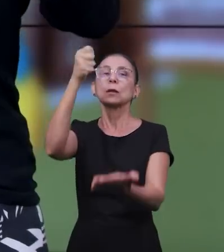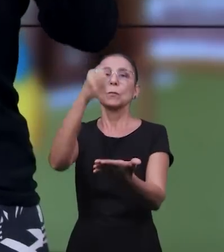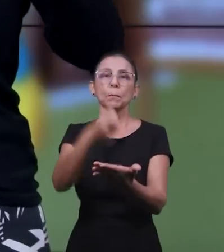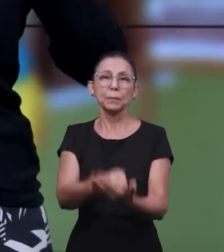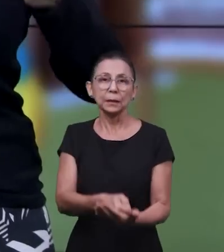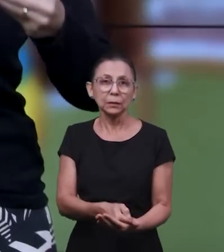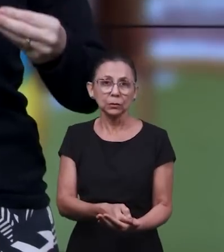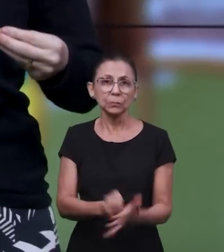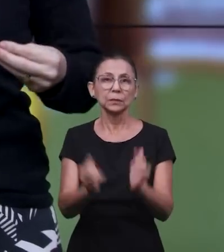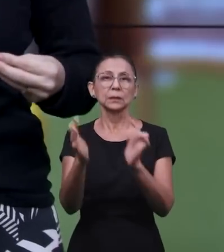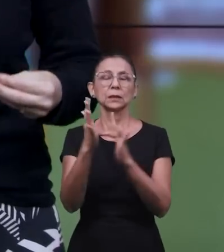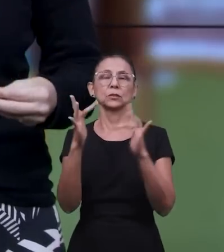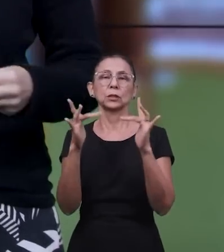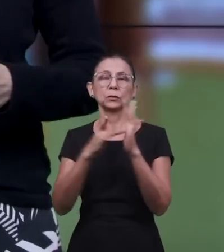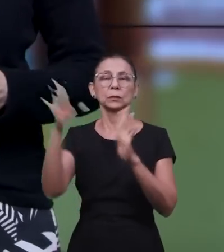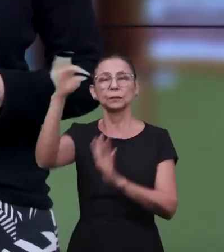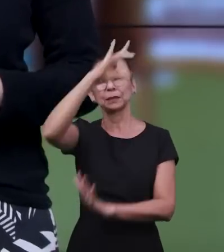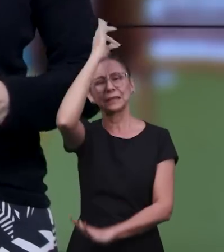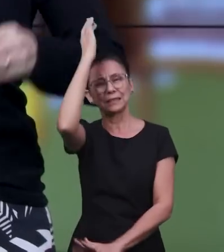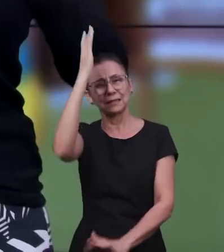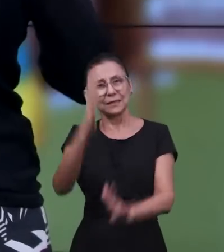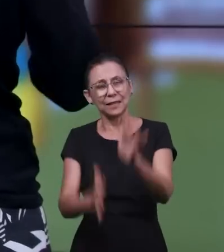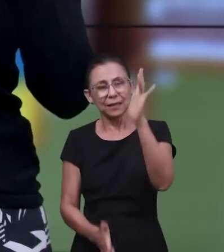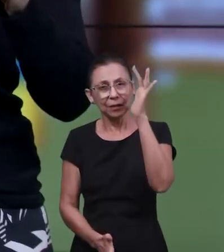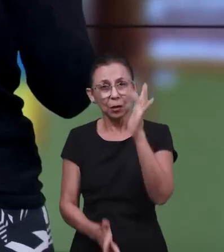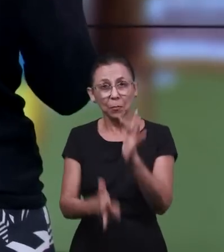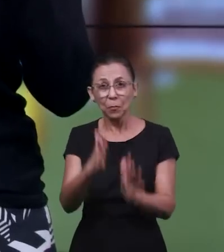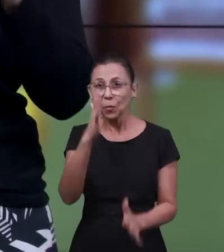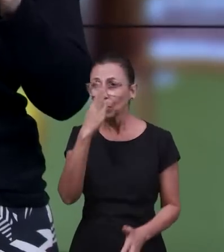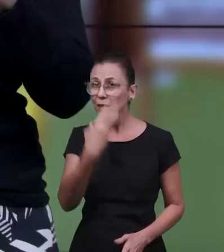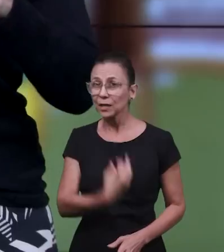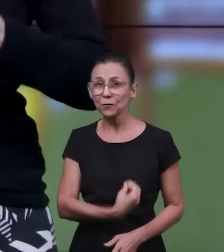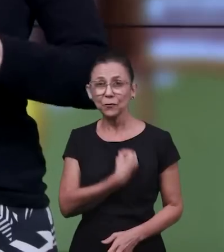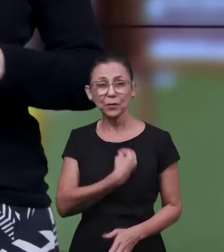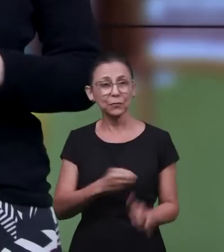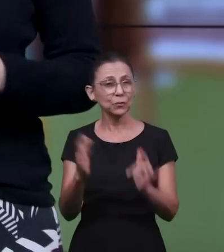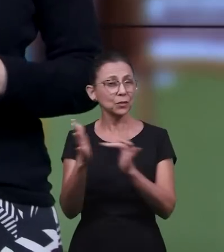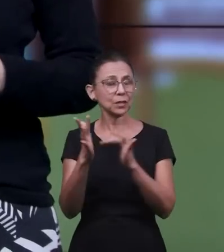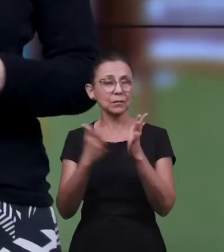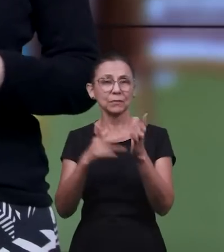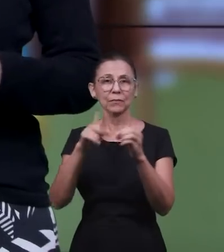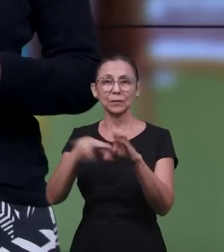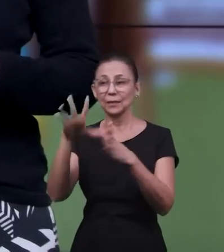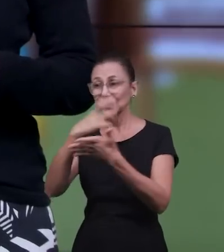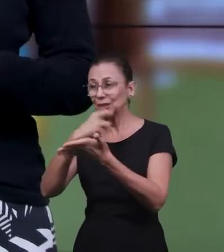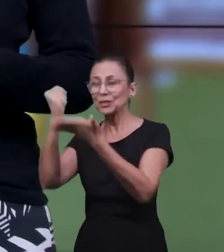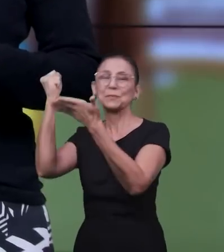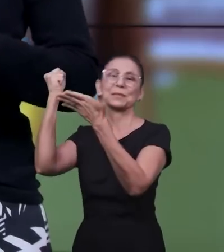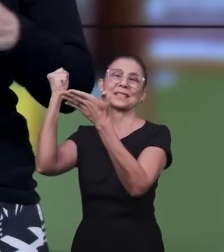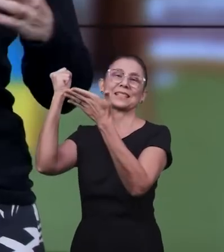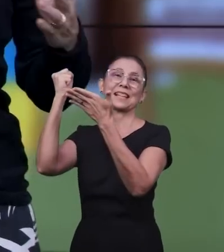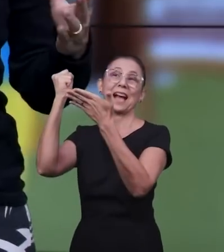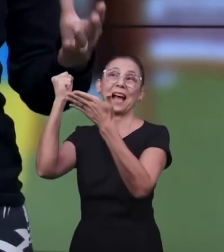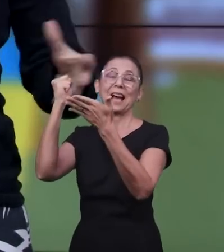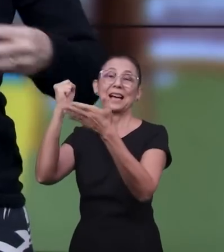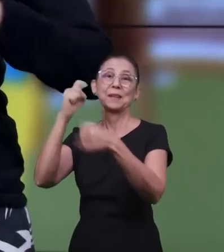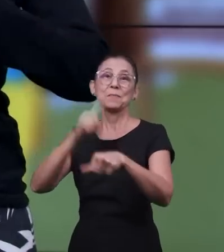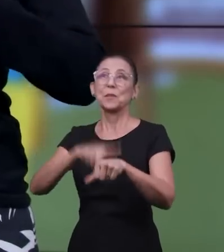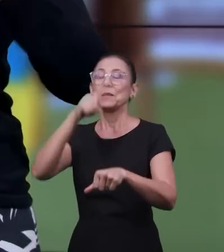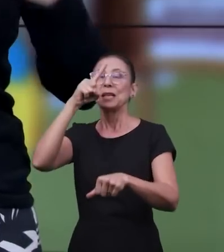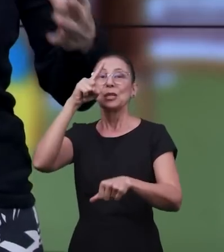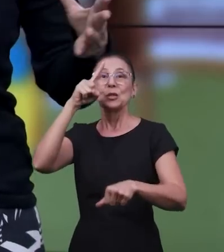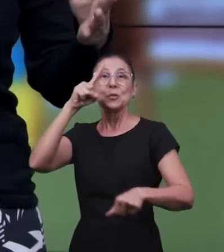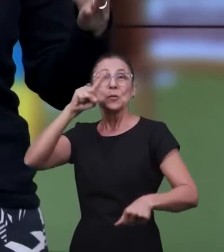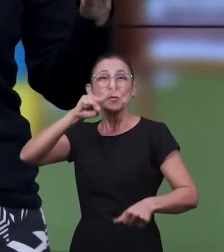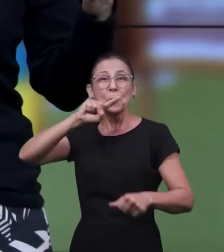que Jesus derramou o seu Espírito Santo, que Jesus está vivo e que vai voltar para nos buscar. Naquele dia,